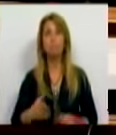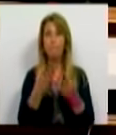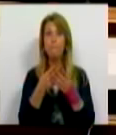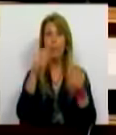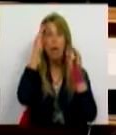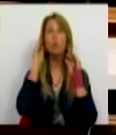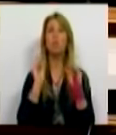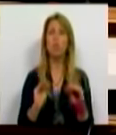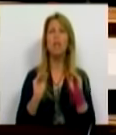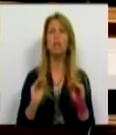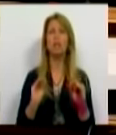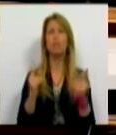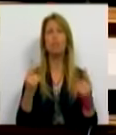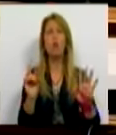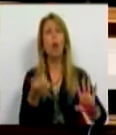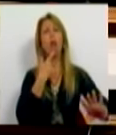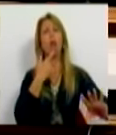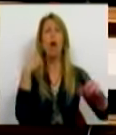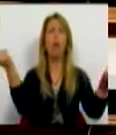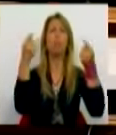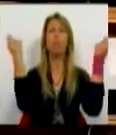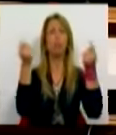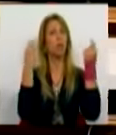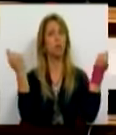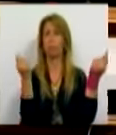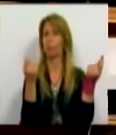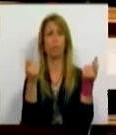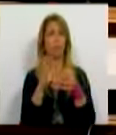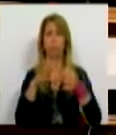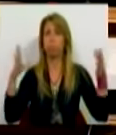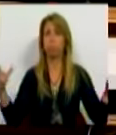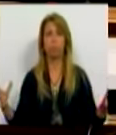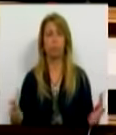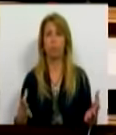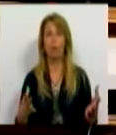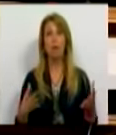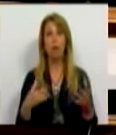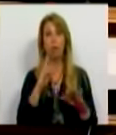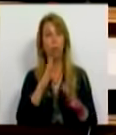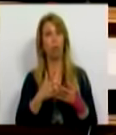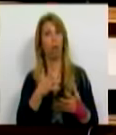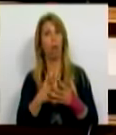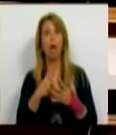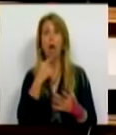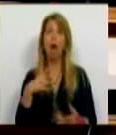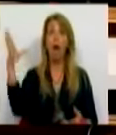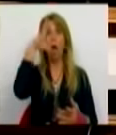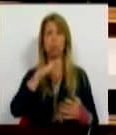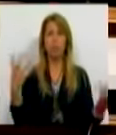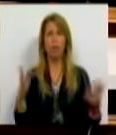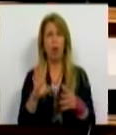sejam poupadas à demagogia e ao populismo. As simplificações abusivas, quando falamos de